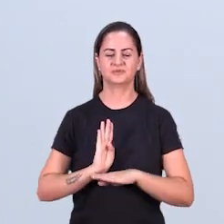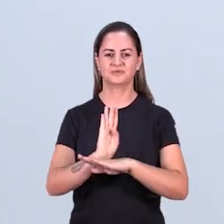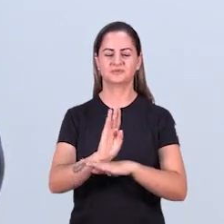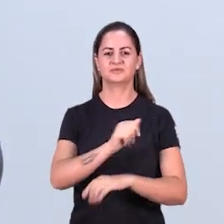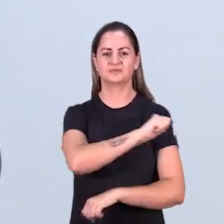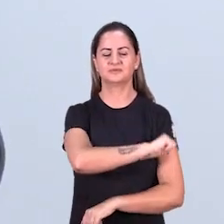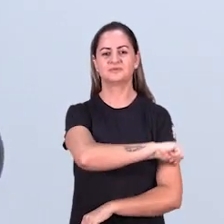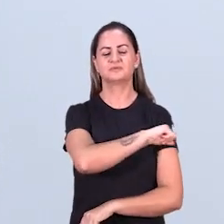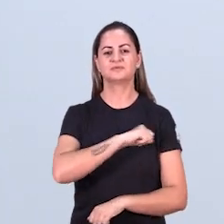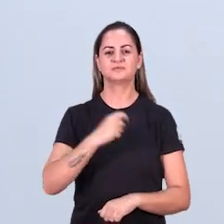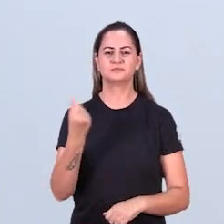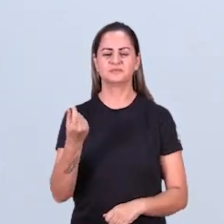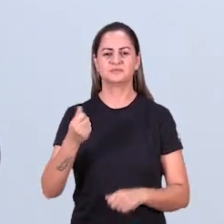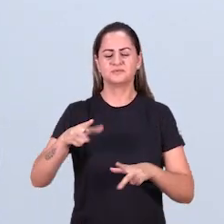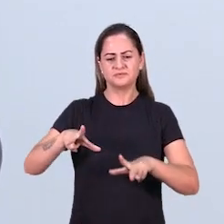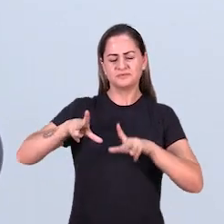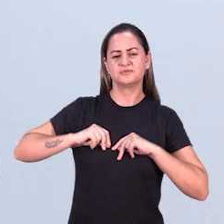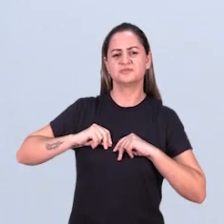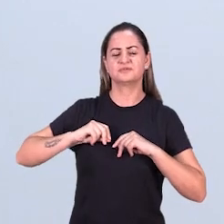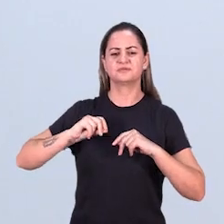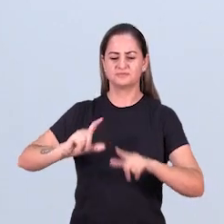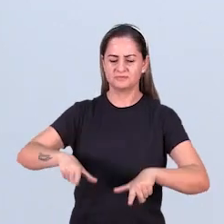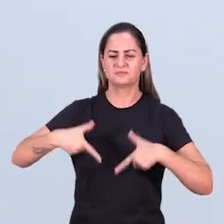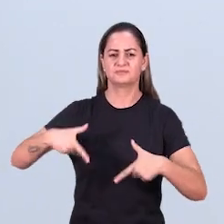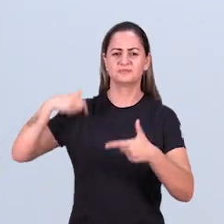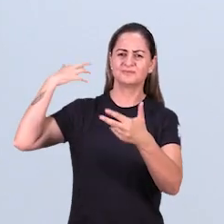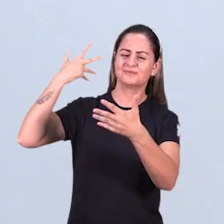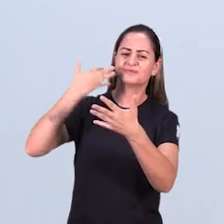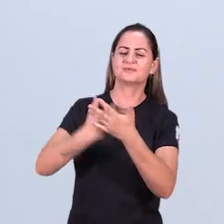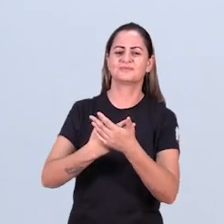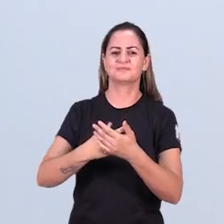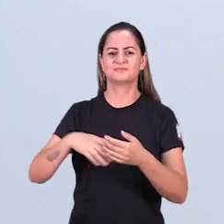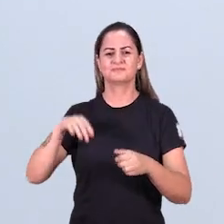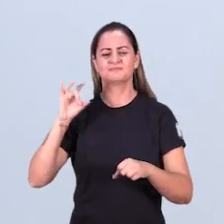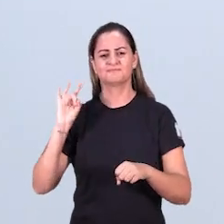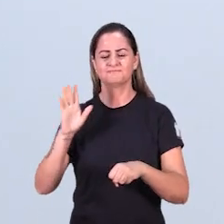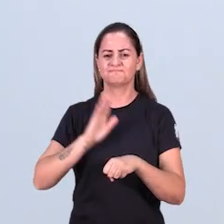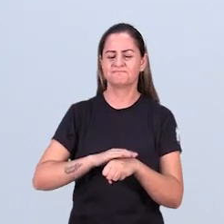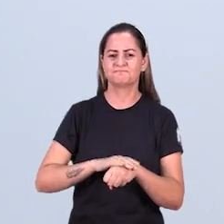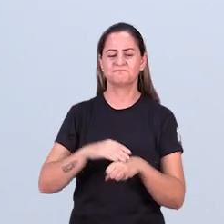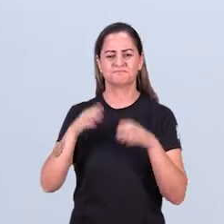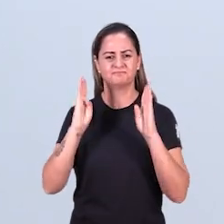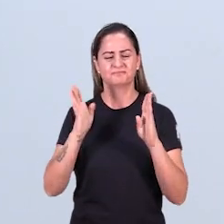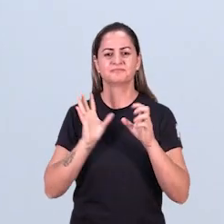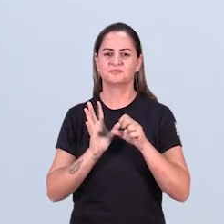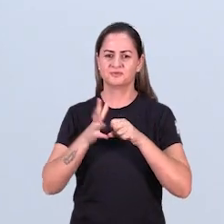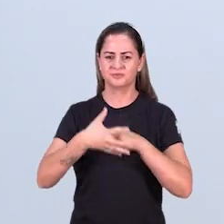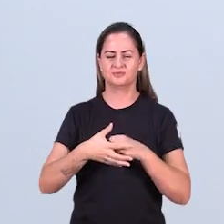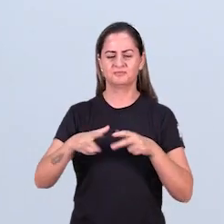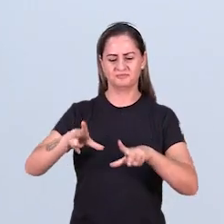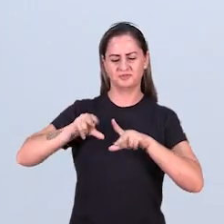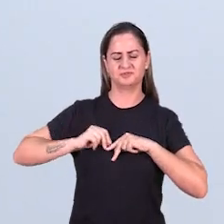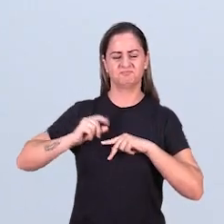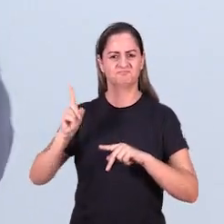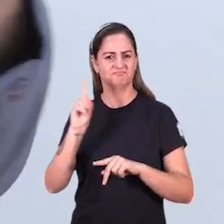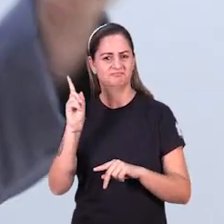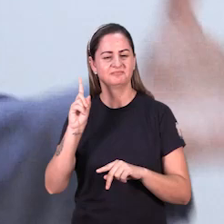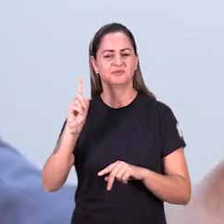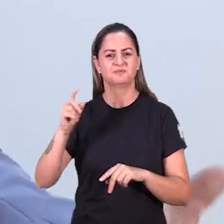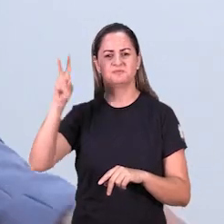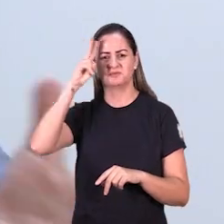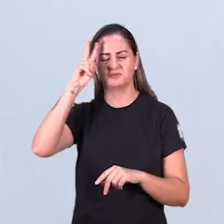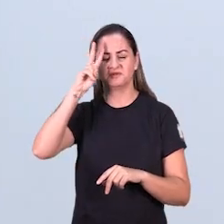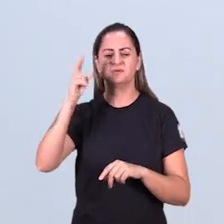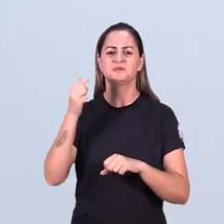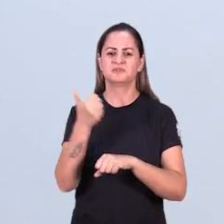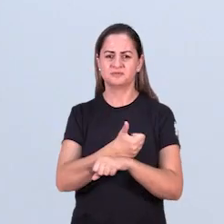enfermagem. Piso digno, que estão lutando há anos. Então não podemos aceitar só aplausos em época de